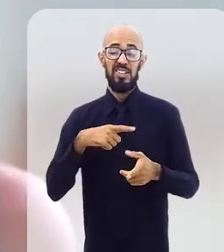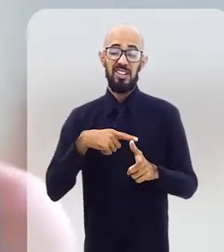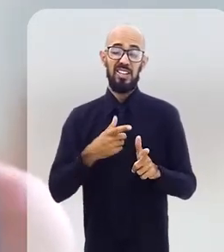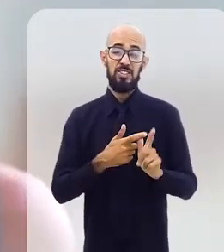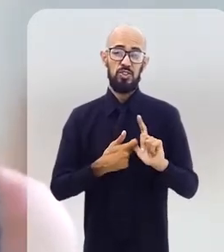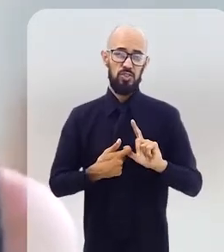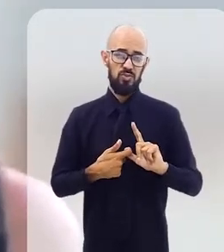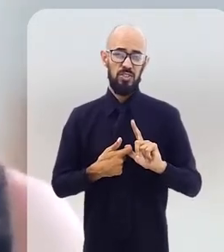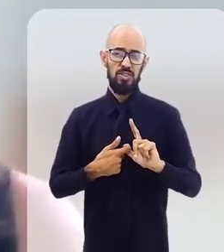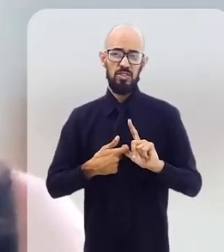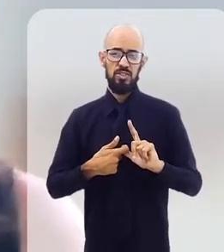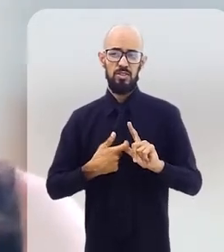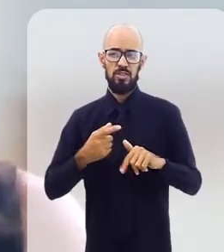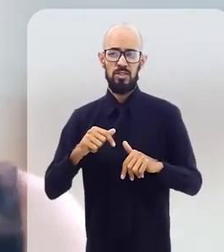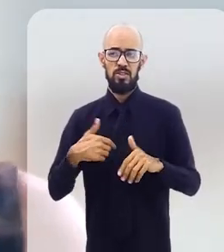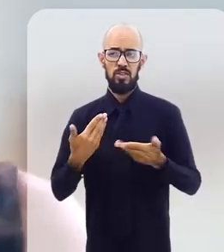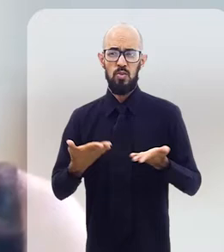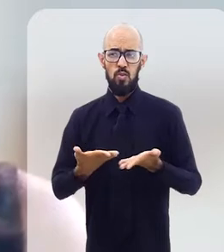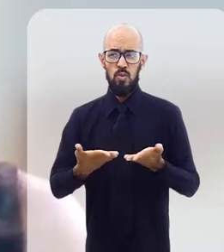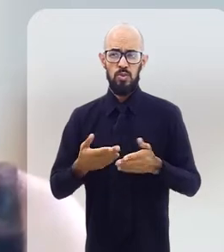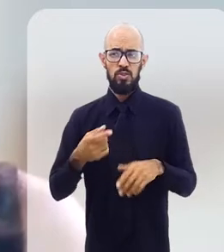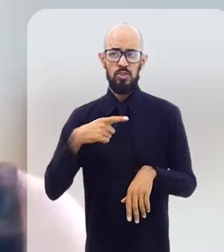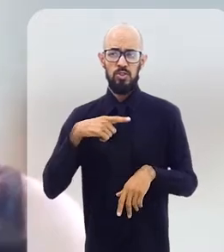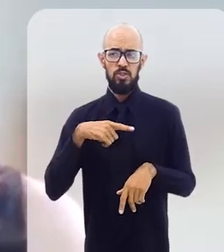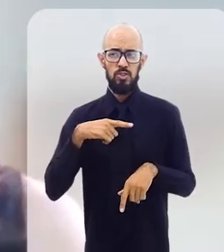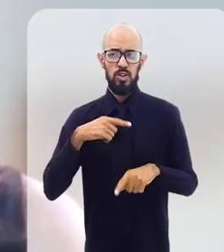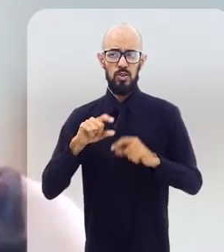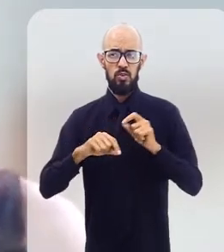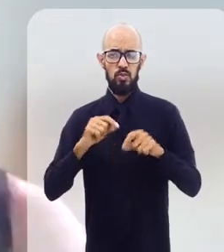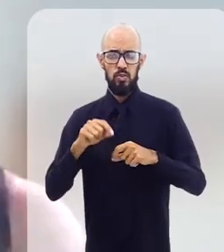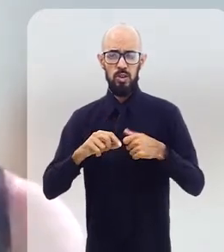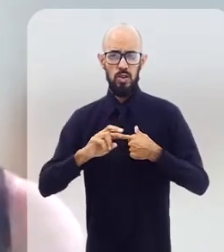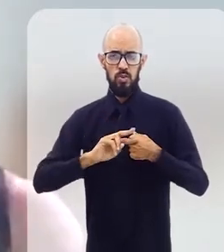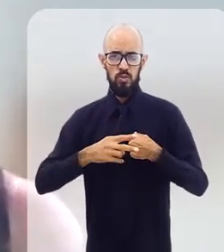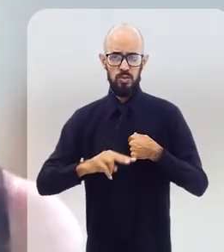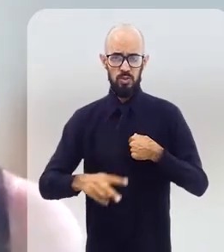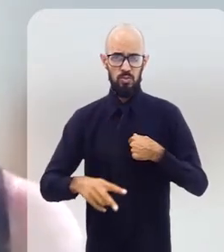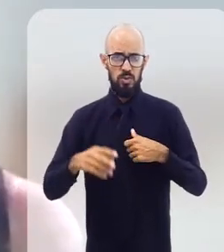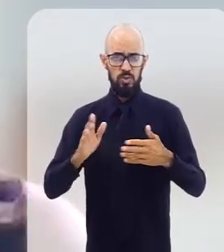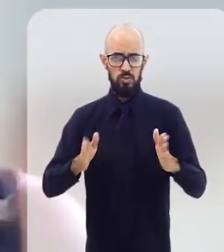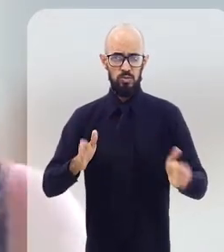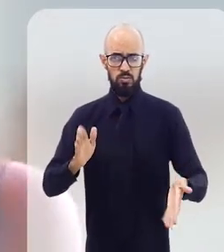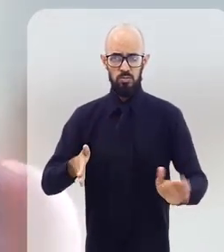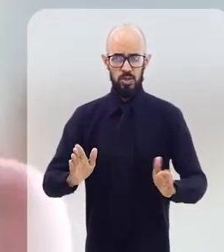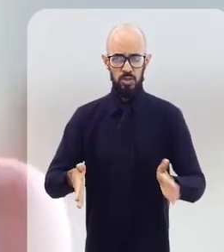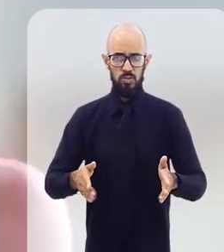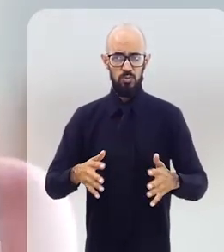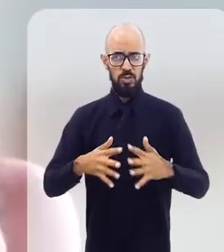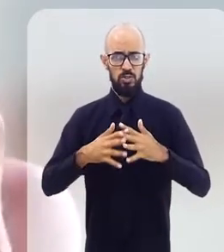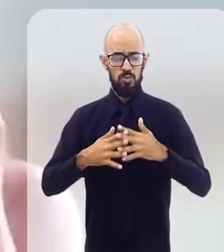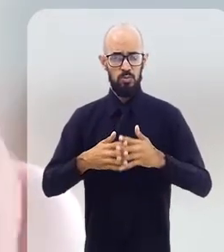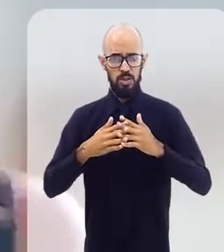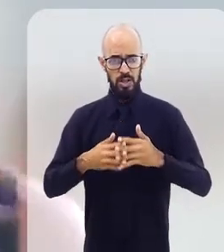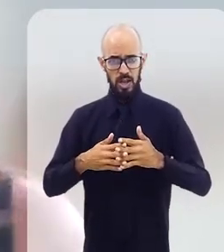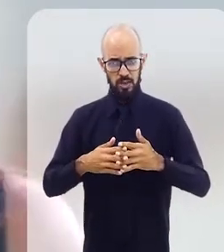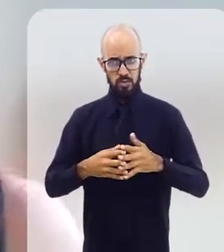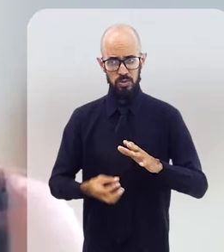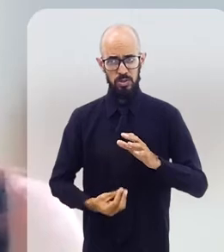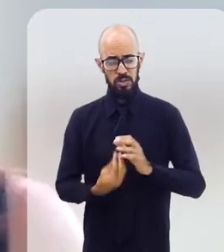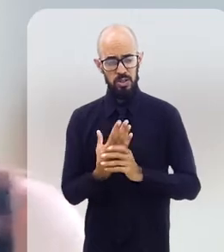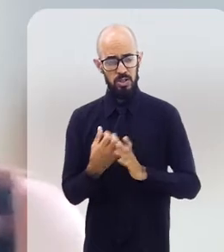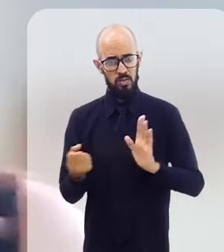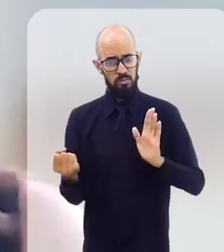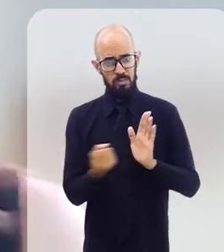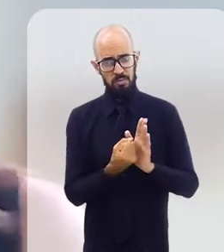dívidas, né? A gente sabe que hoje em dia a gente ainda tem reflexo do período lá em 2020 afetando